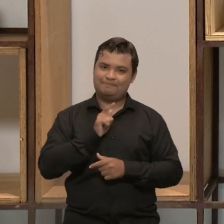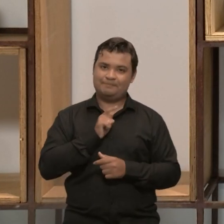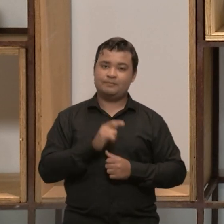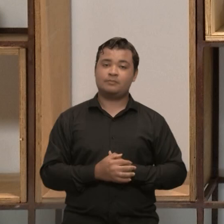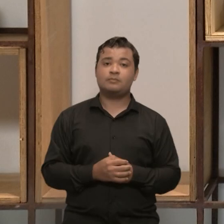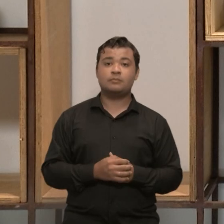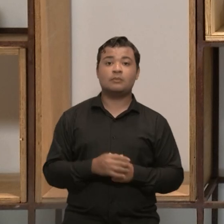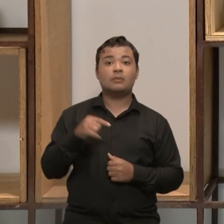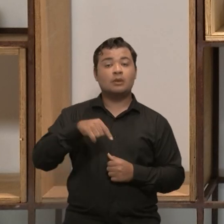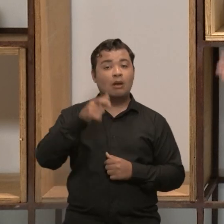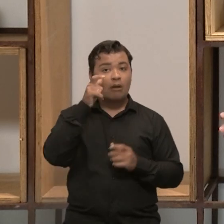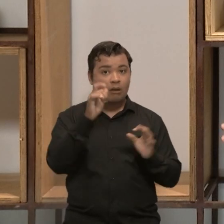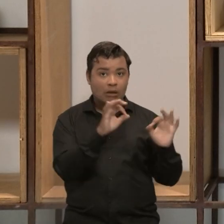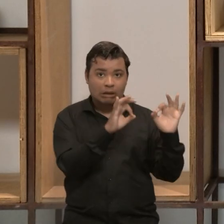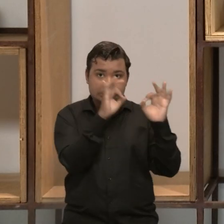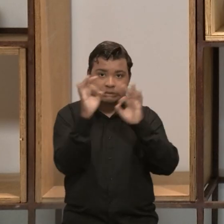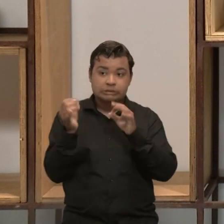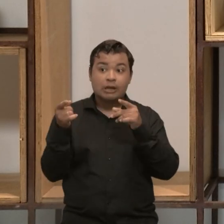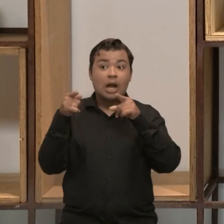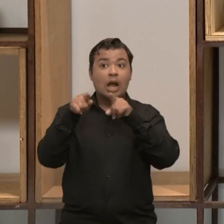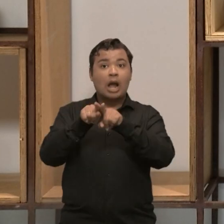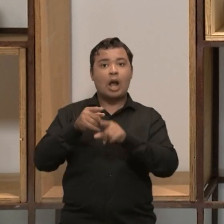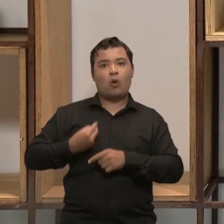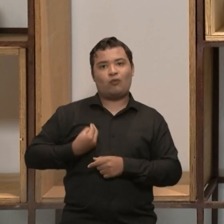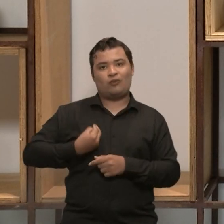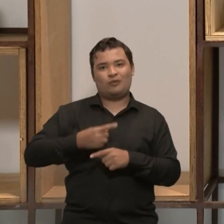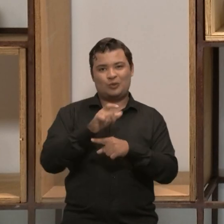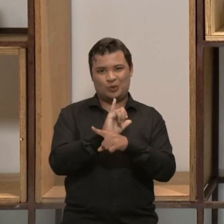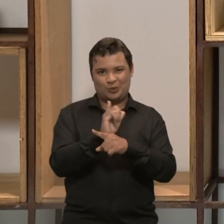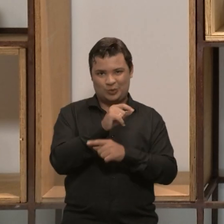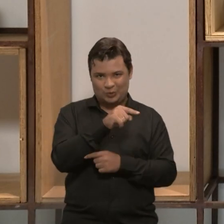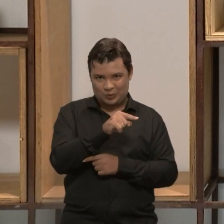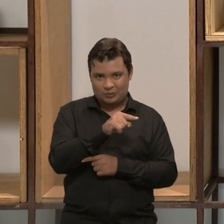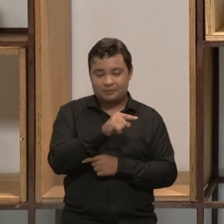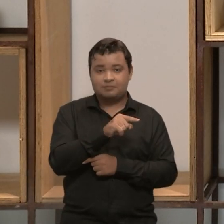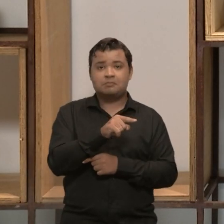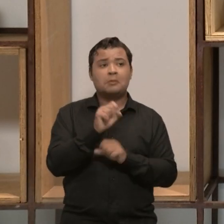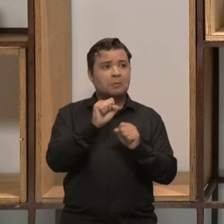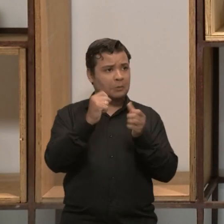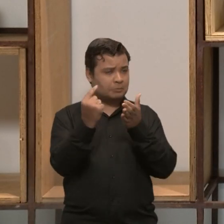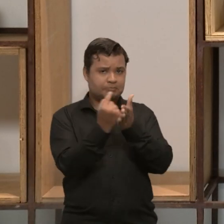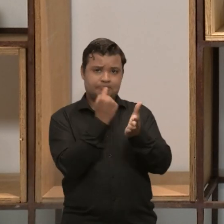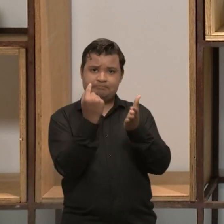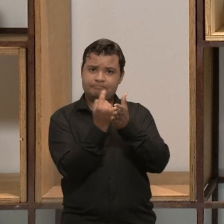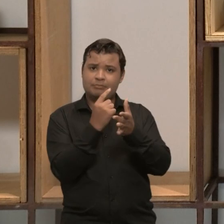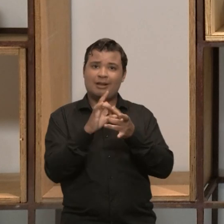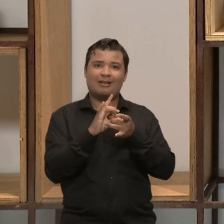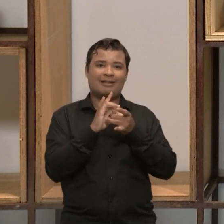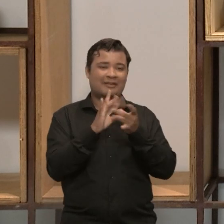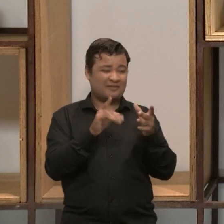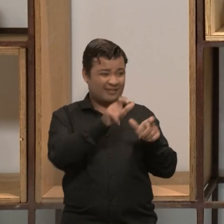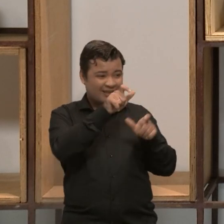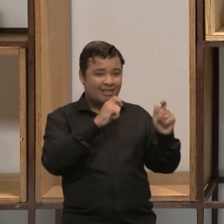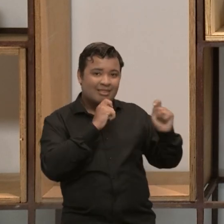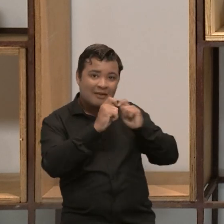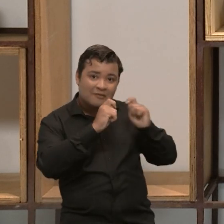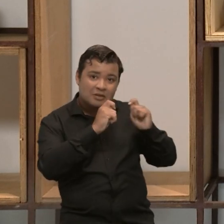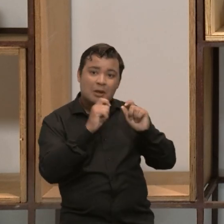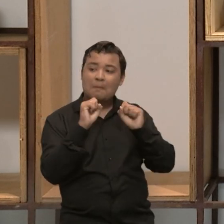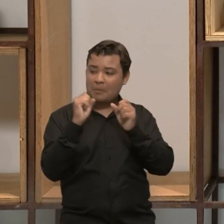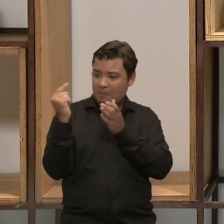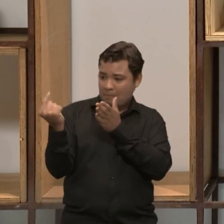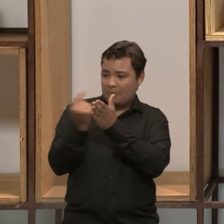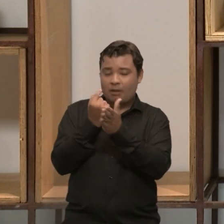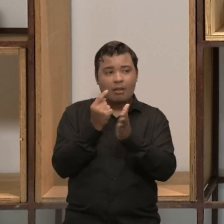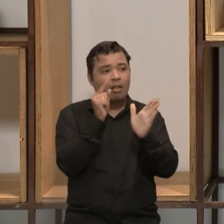nosso programa, ao mesmo tempo que ele é exibido na TV, e lá você pode fazer perguntas também para as nossas entrevistadas e entrevistados ao